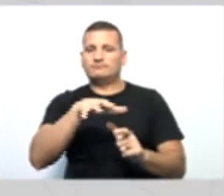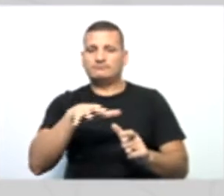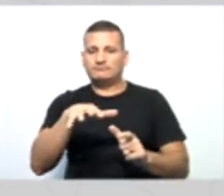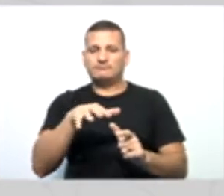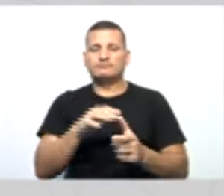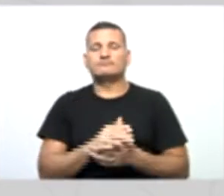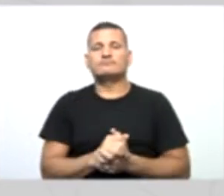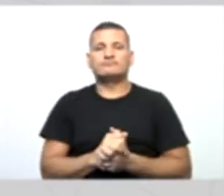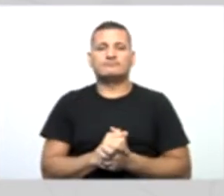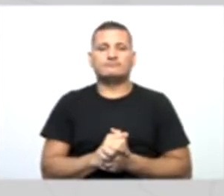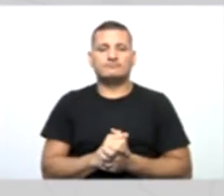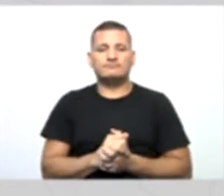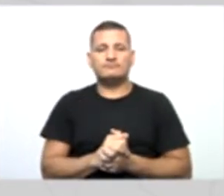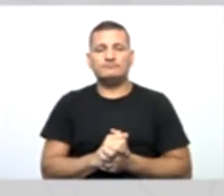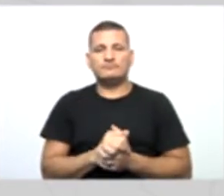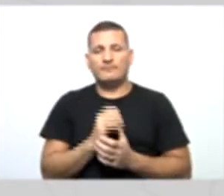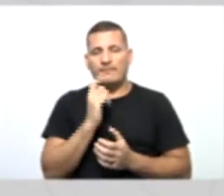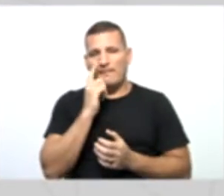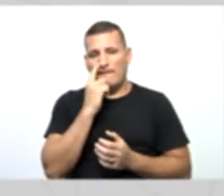atividade econômica local.